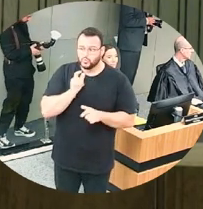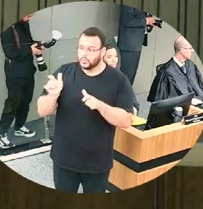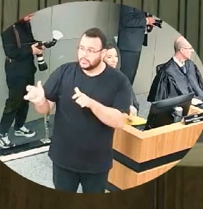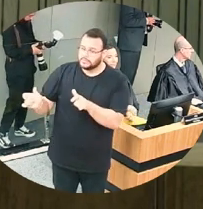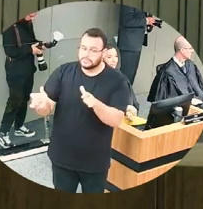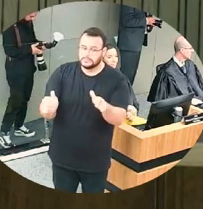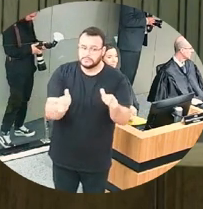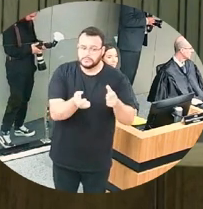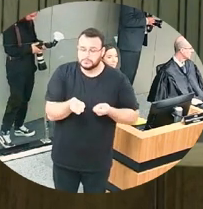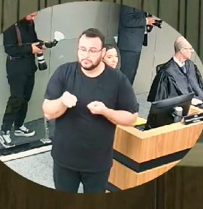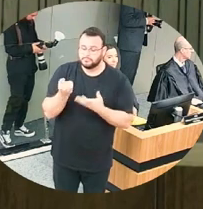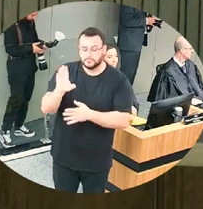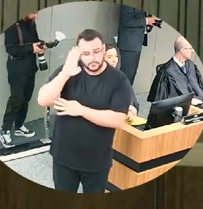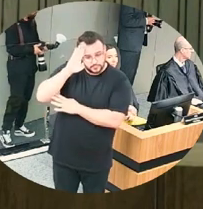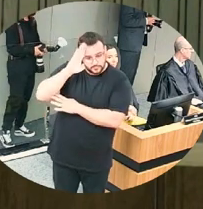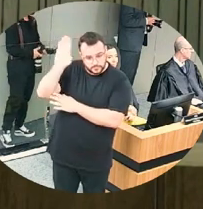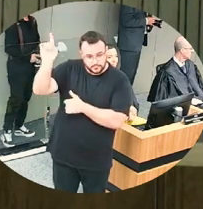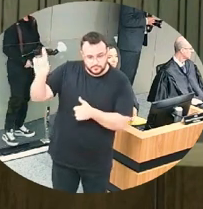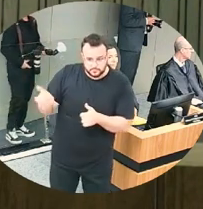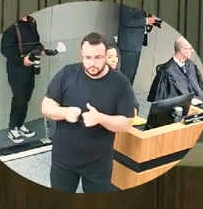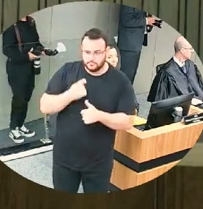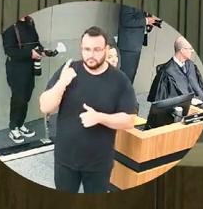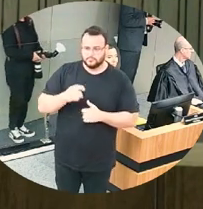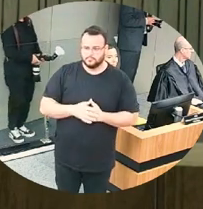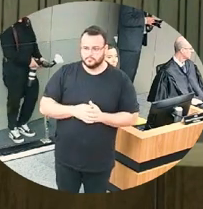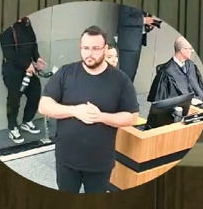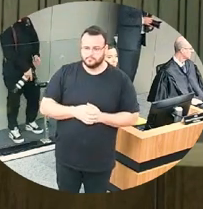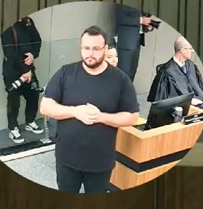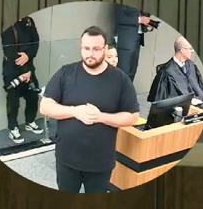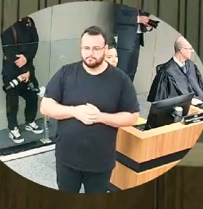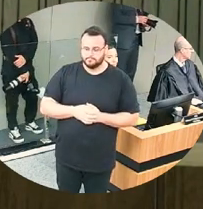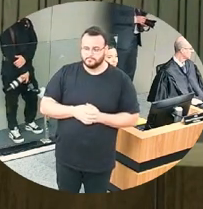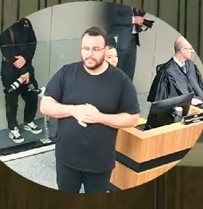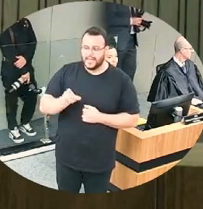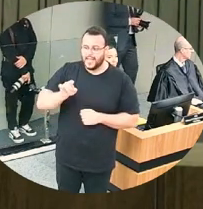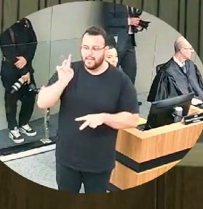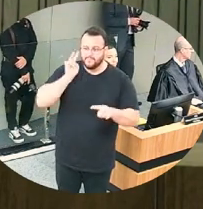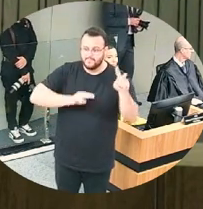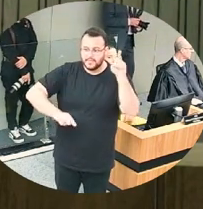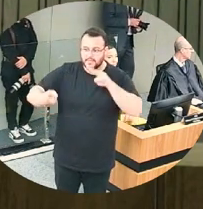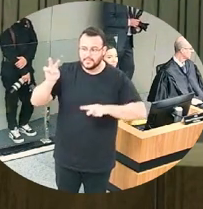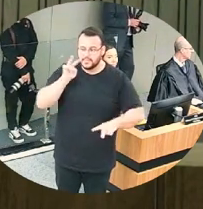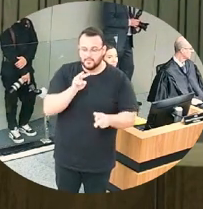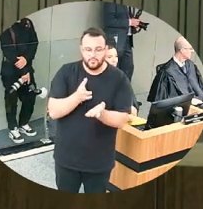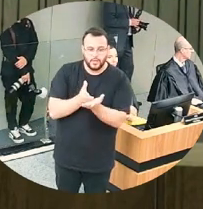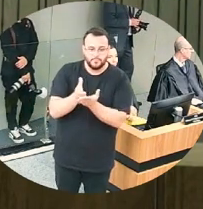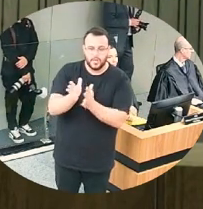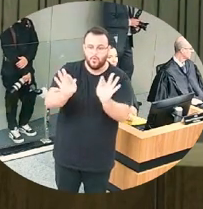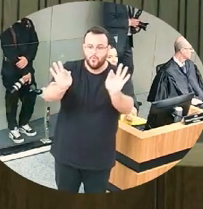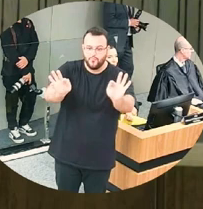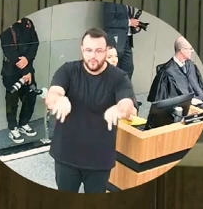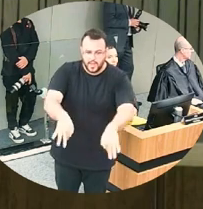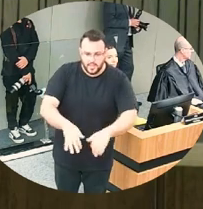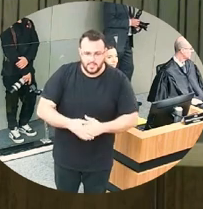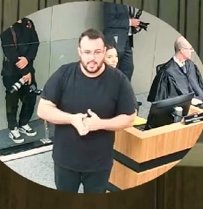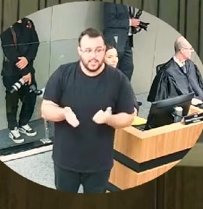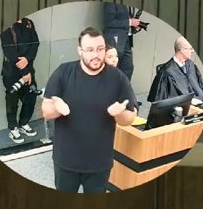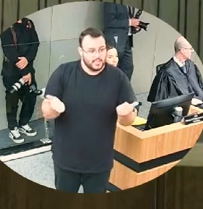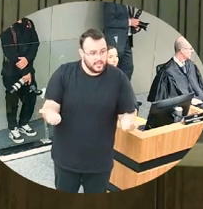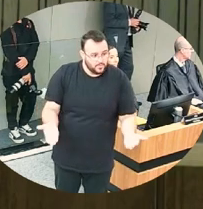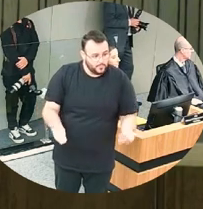prestada principalmente em primeiro grau pelo menos a jurisdição que é visível ao destinatário final